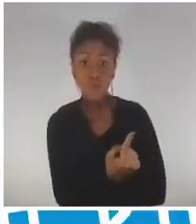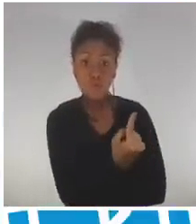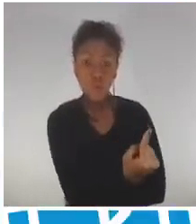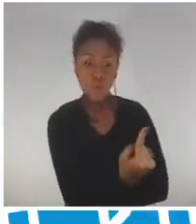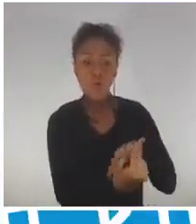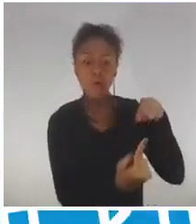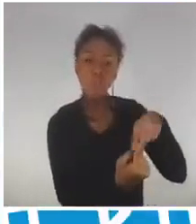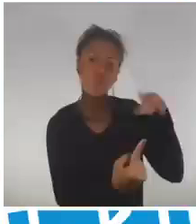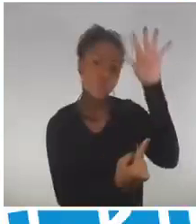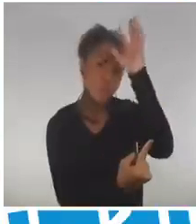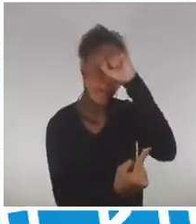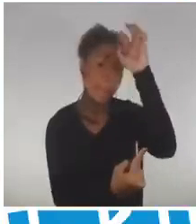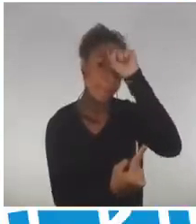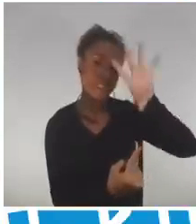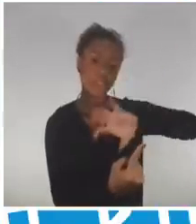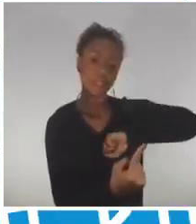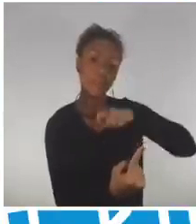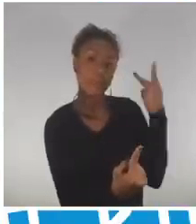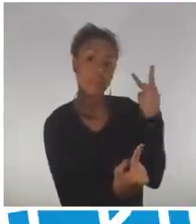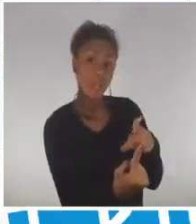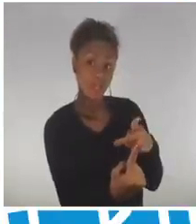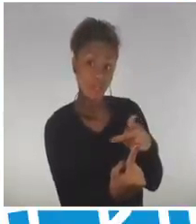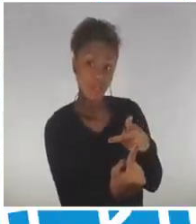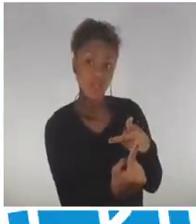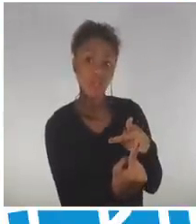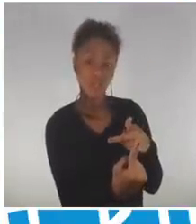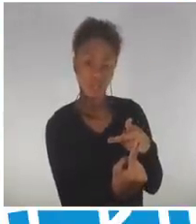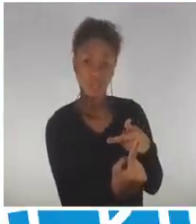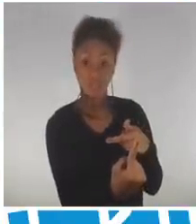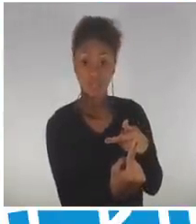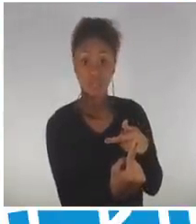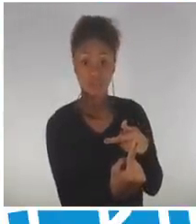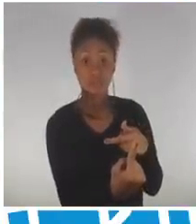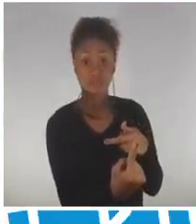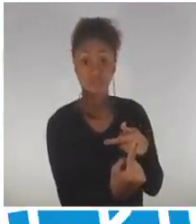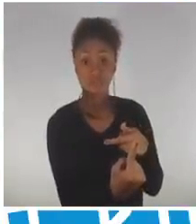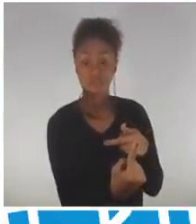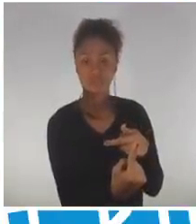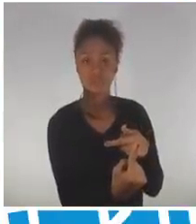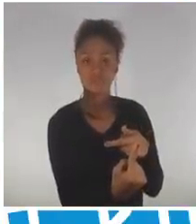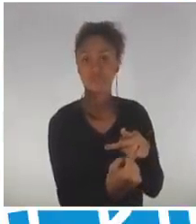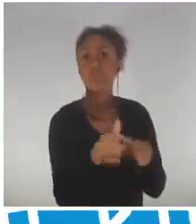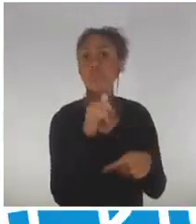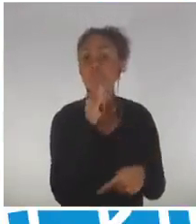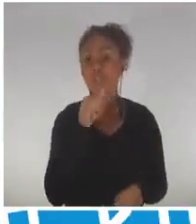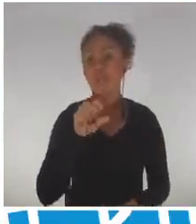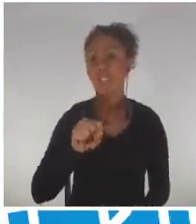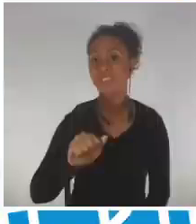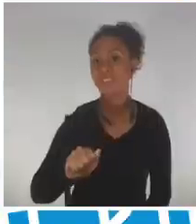finalidade principal do SAEB, né, uma avaliação